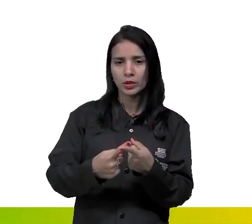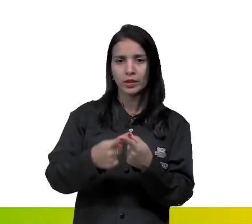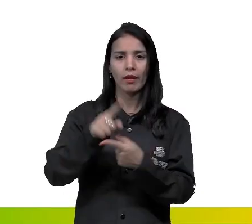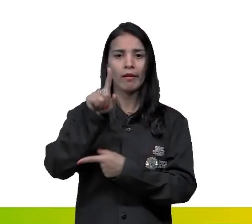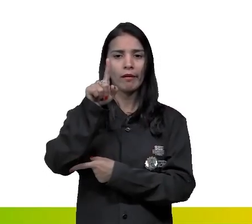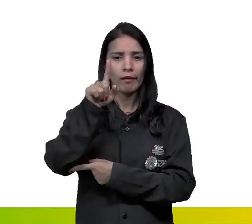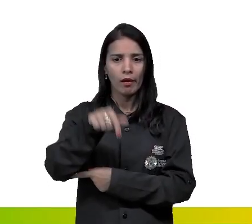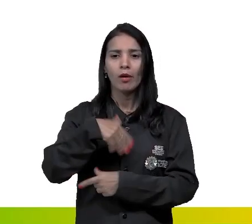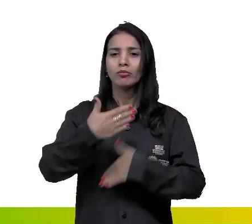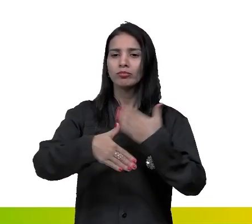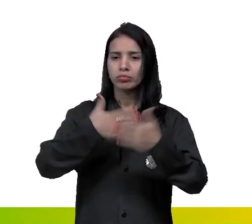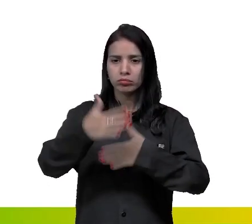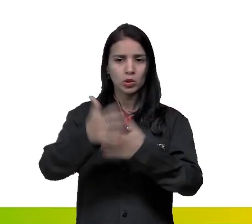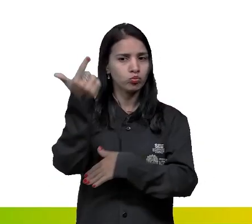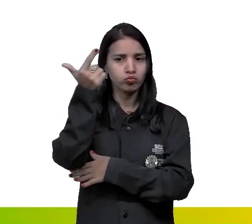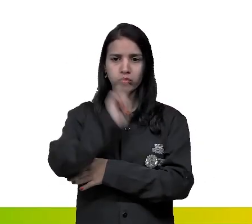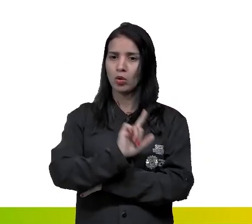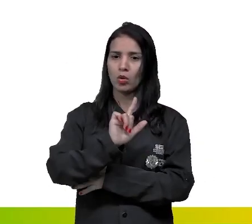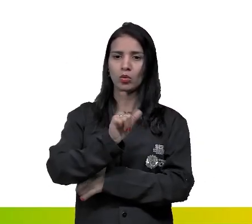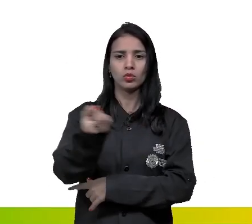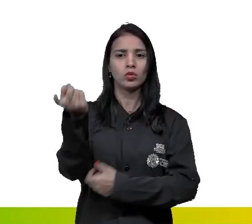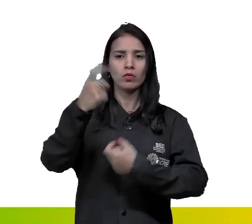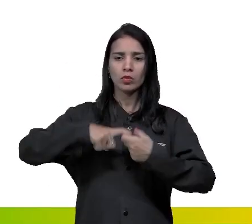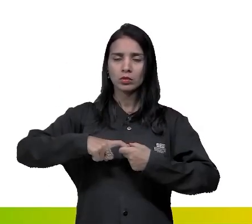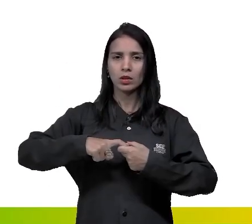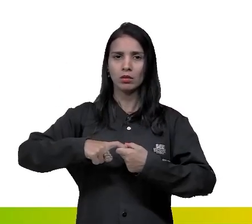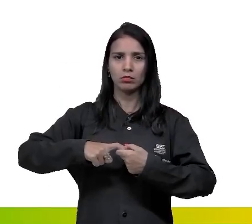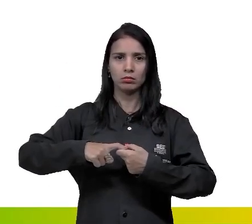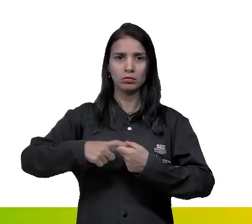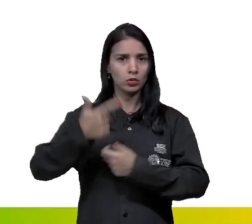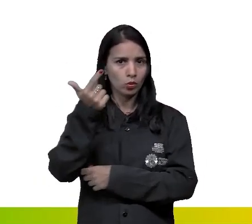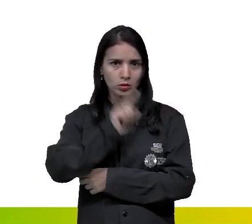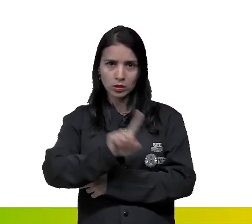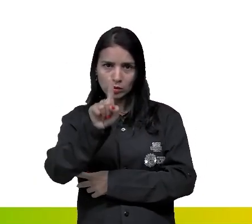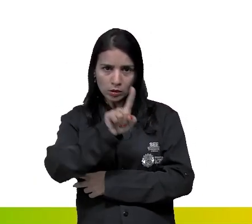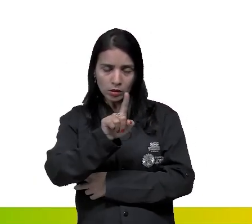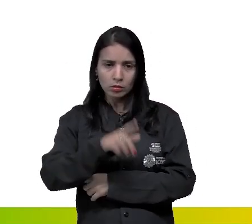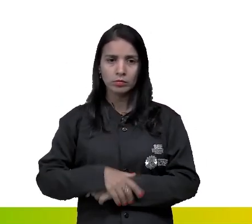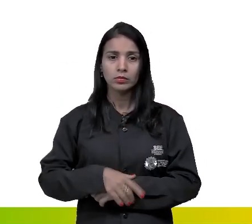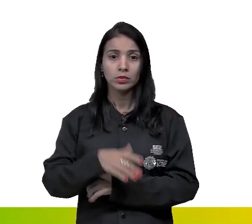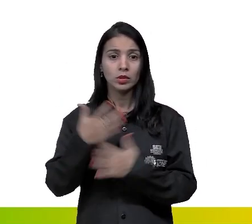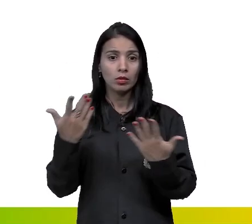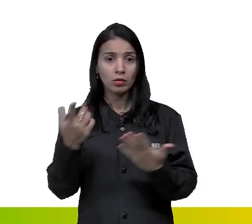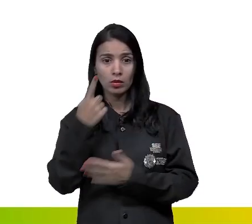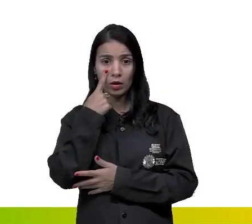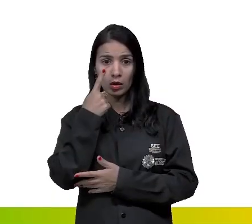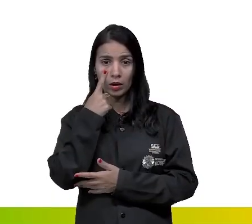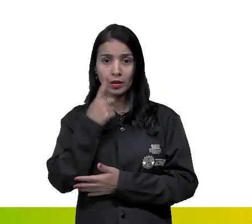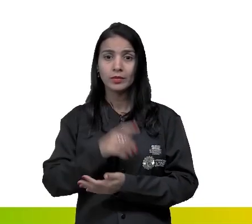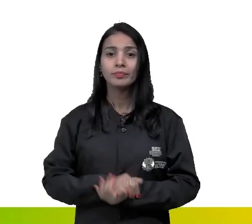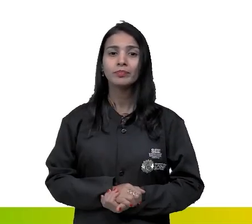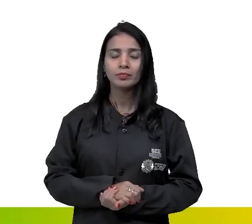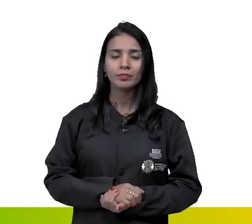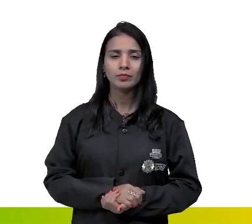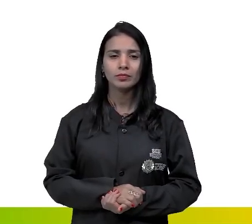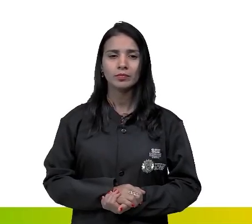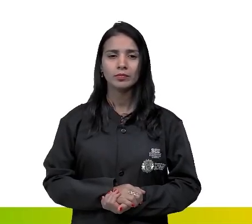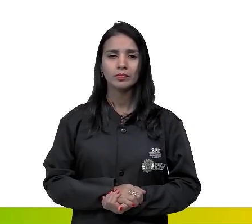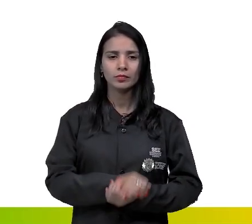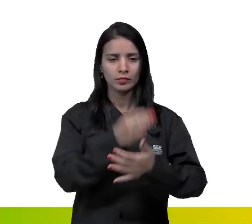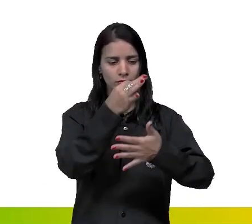profunda e irreversível. A partir da nossa aula de hoje ficou fácil. Vamos lá então para a tela. Alternativa